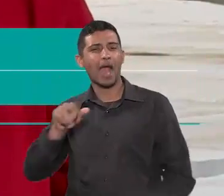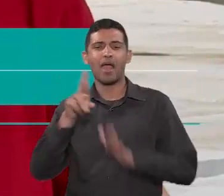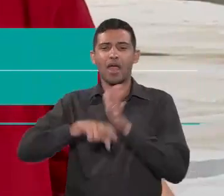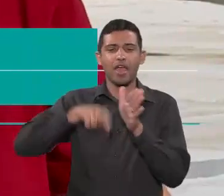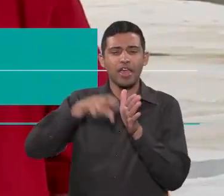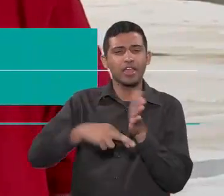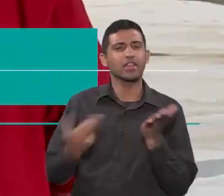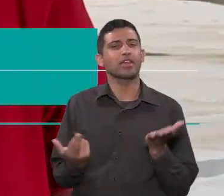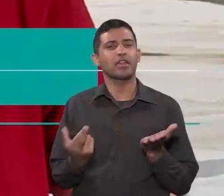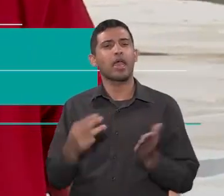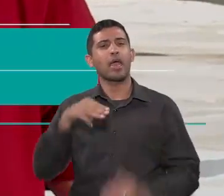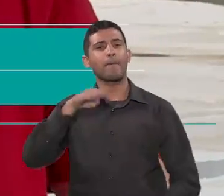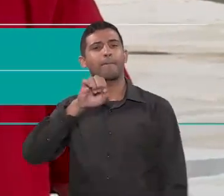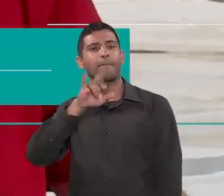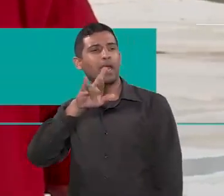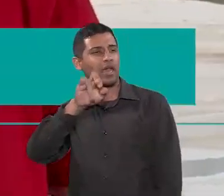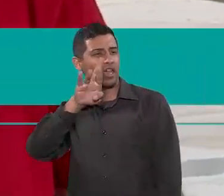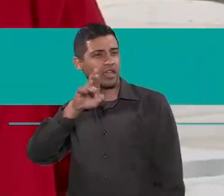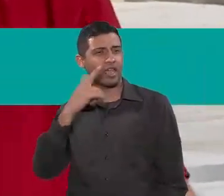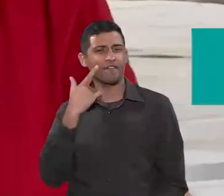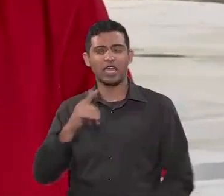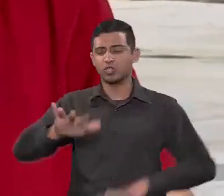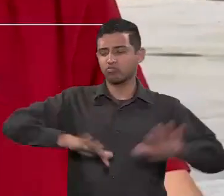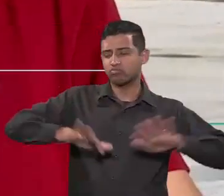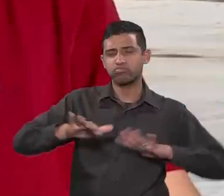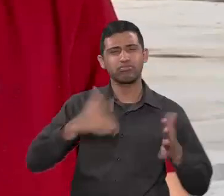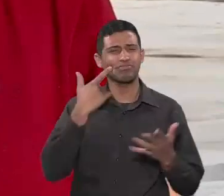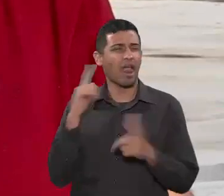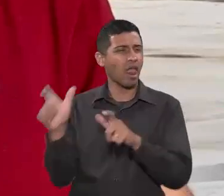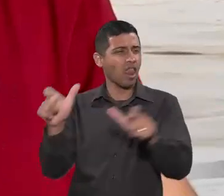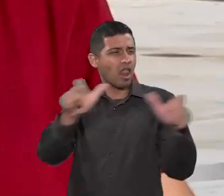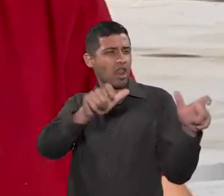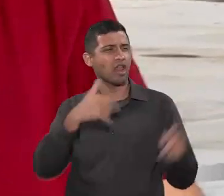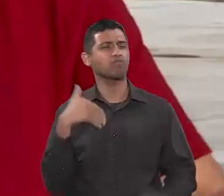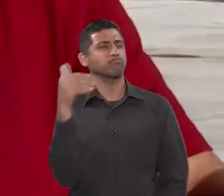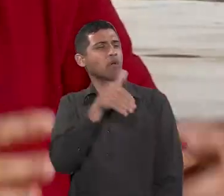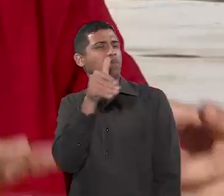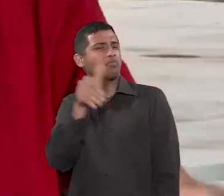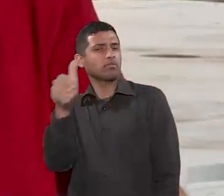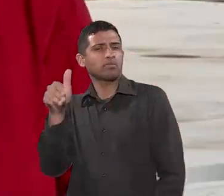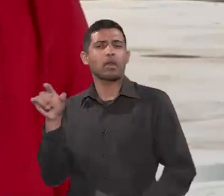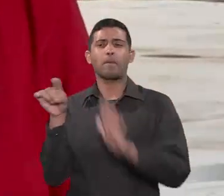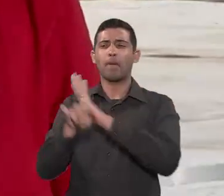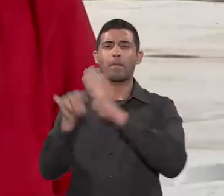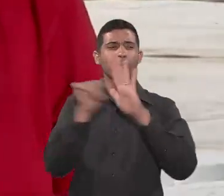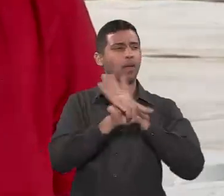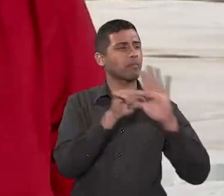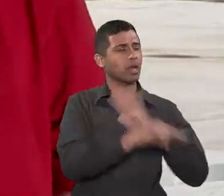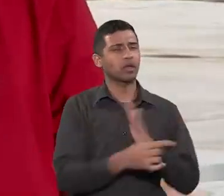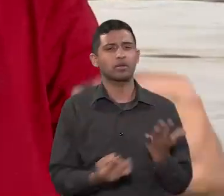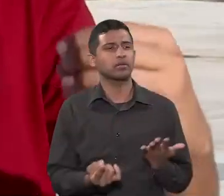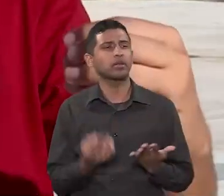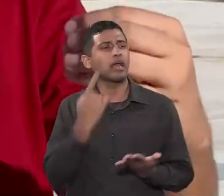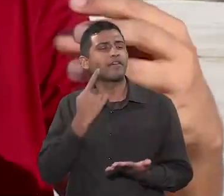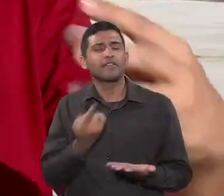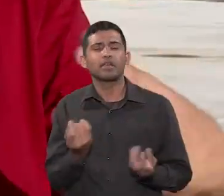Recreio, Meier, Jacarepaguá, eu comecei a perguntar nesses lugares e também nos abrigos o